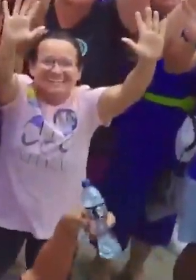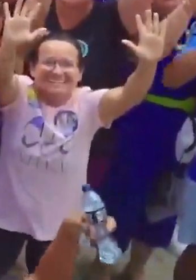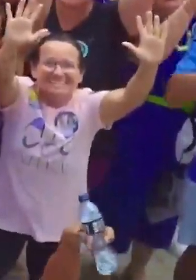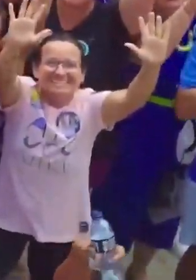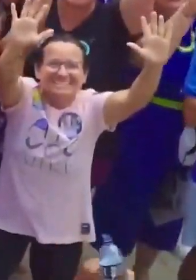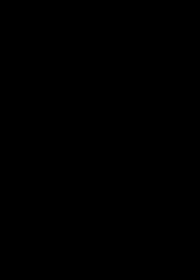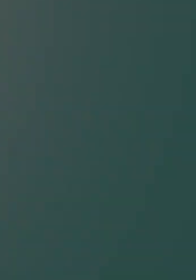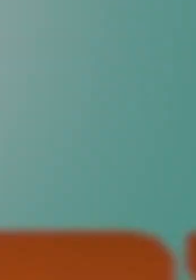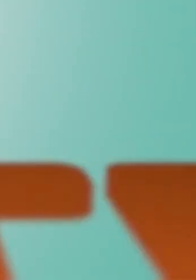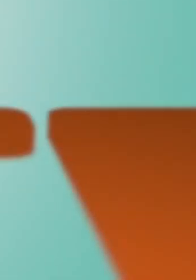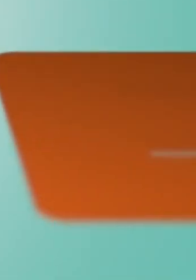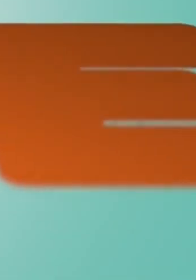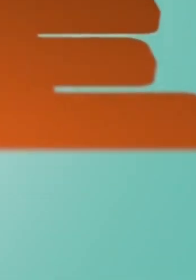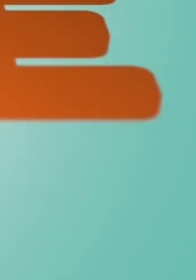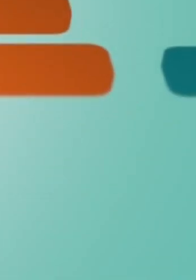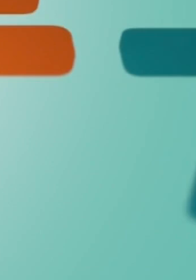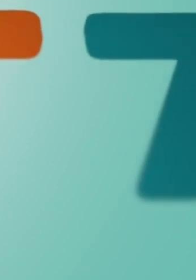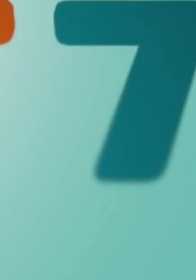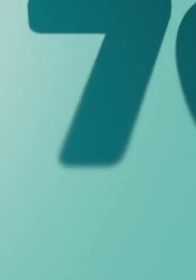contar. 10.